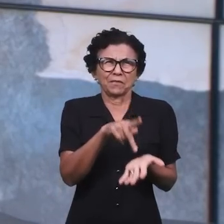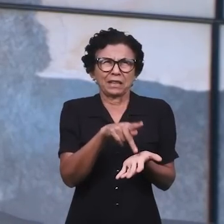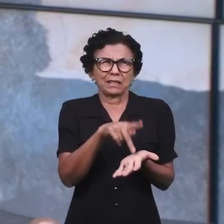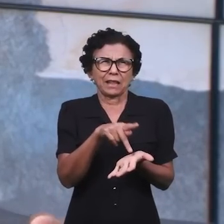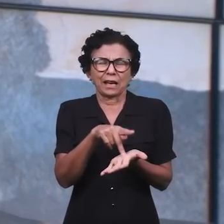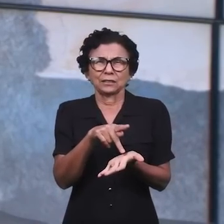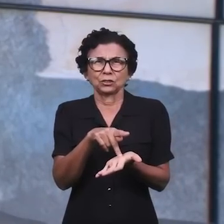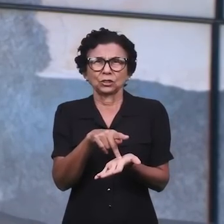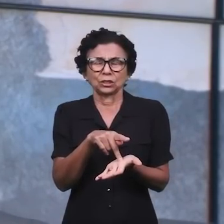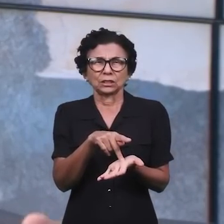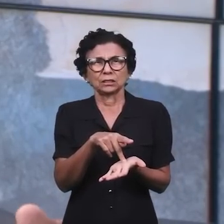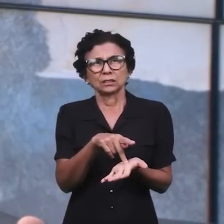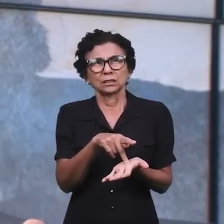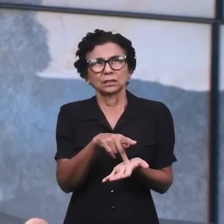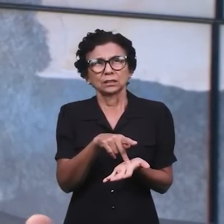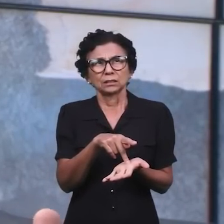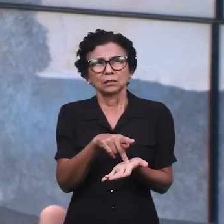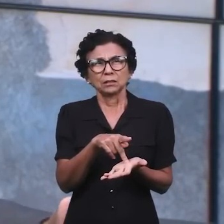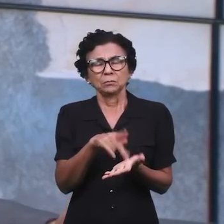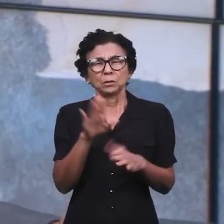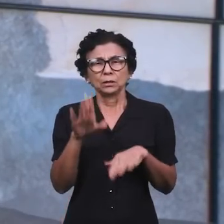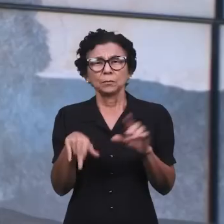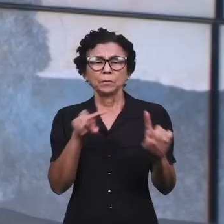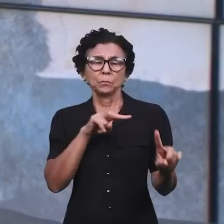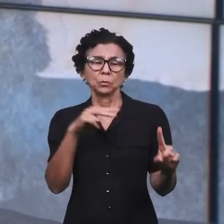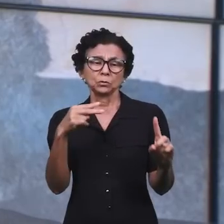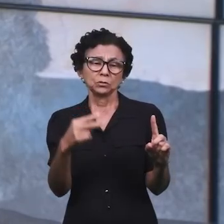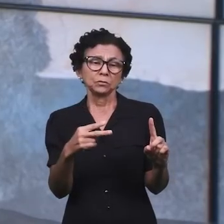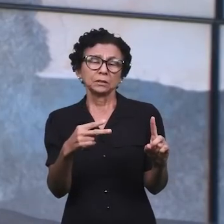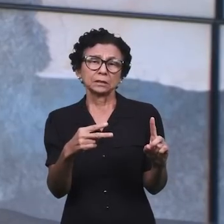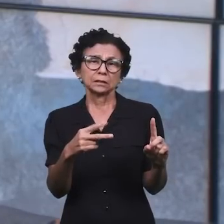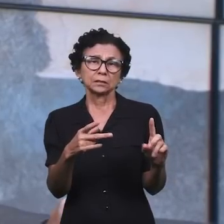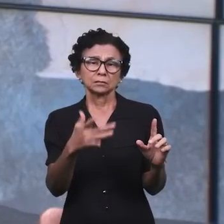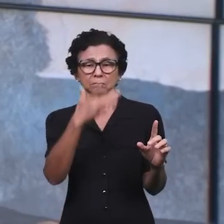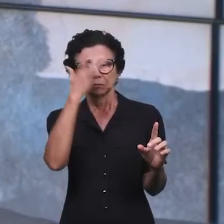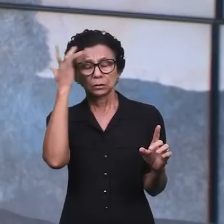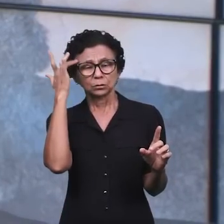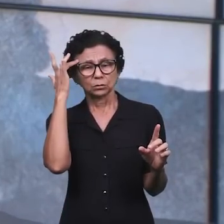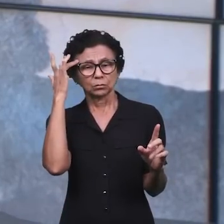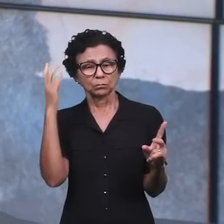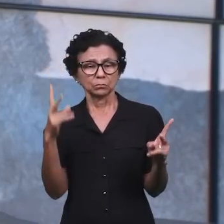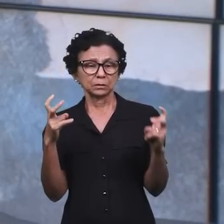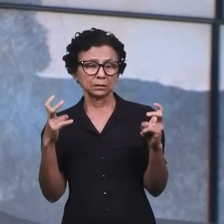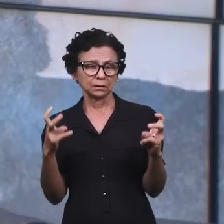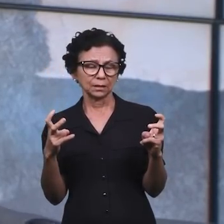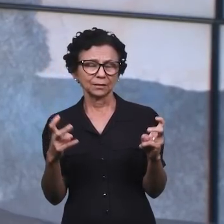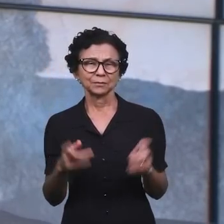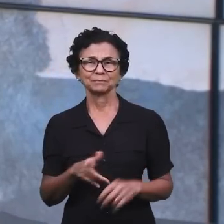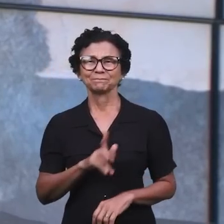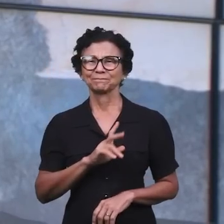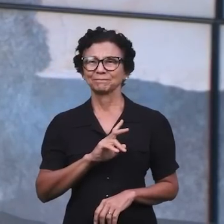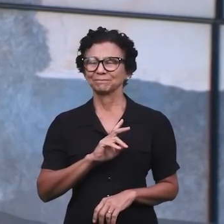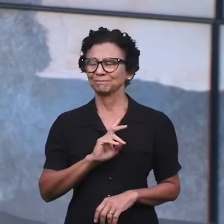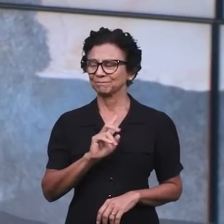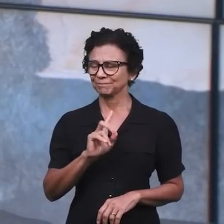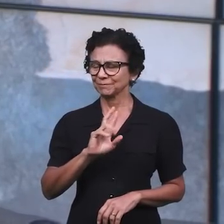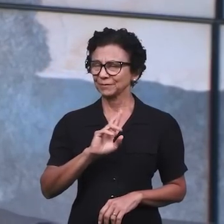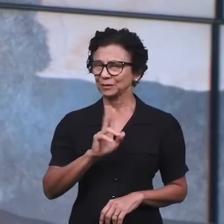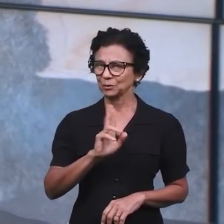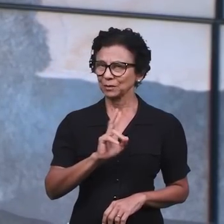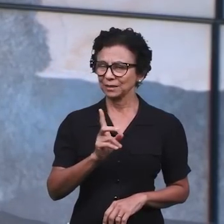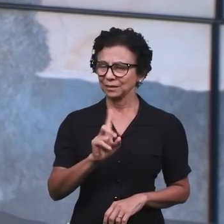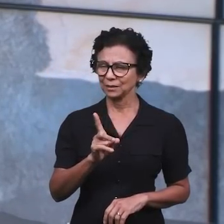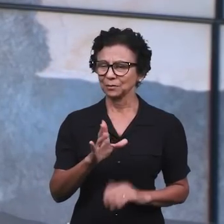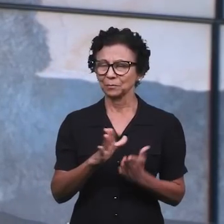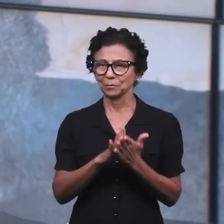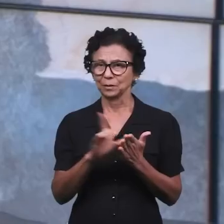verdade depende do ponto de vista do observador. Mas nós bem sabemos que não é isso que a